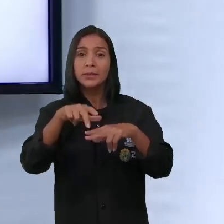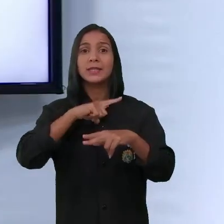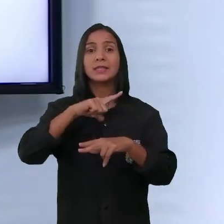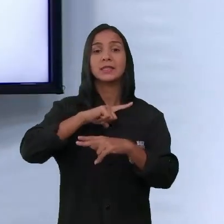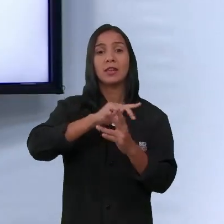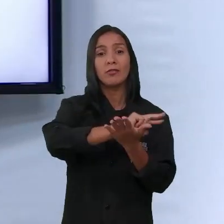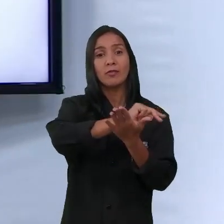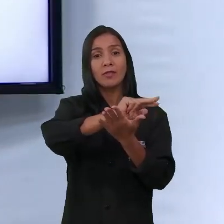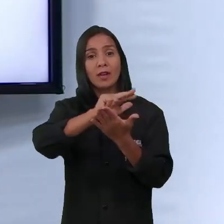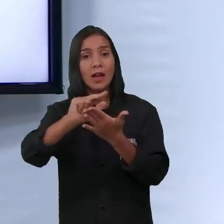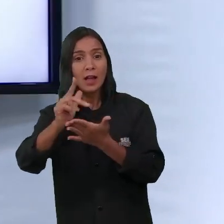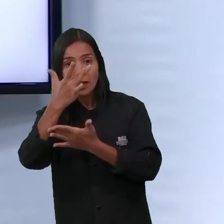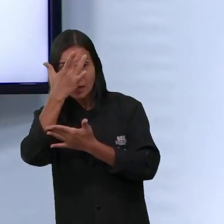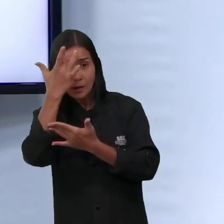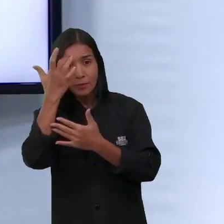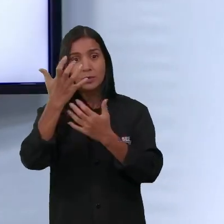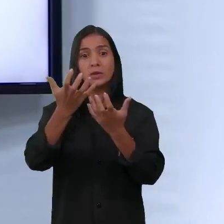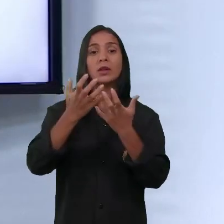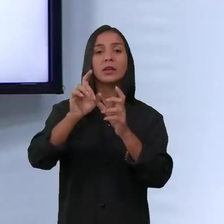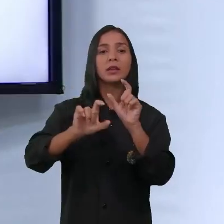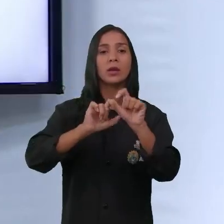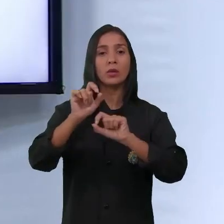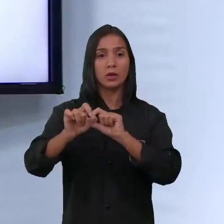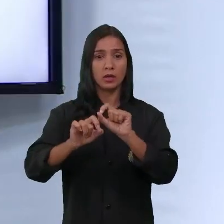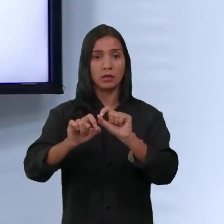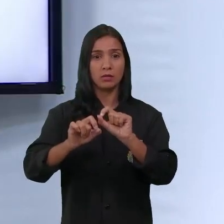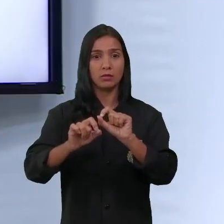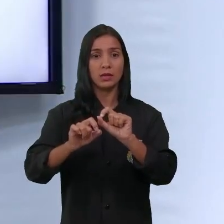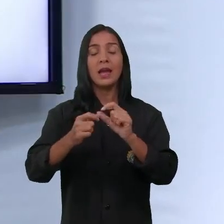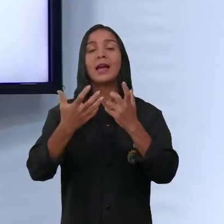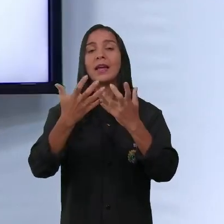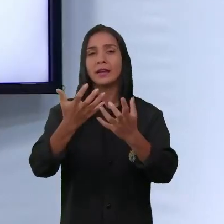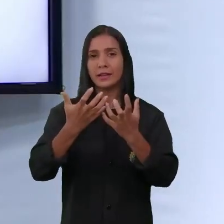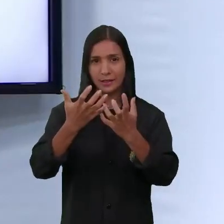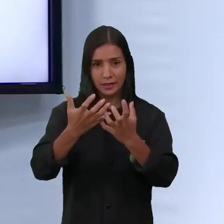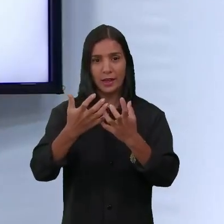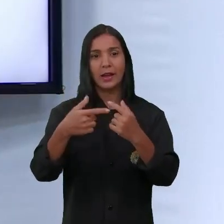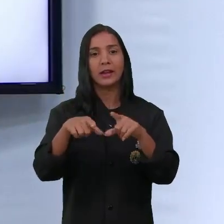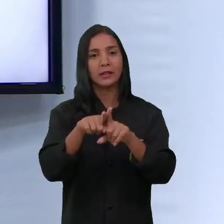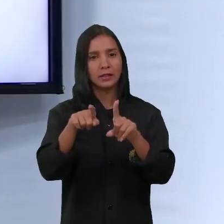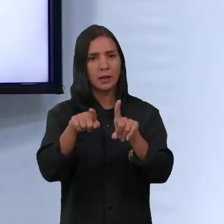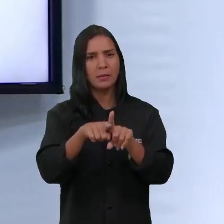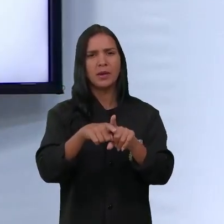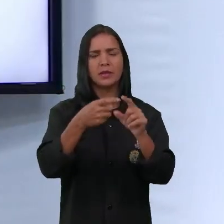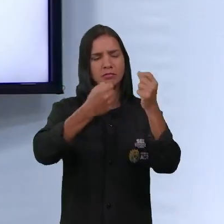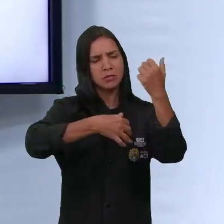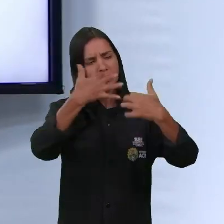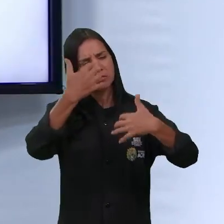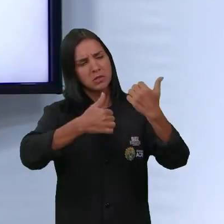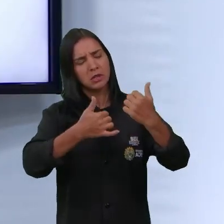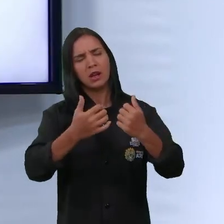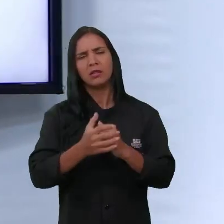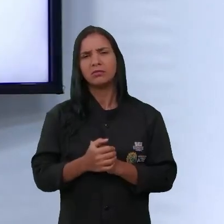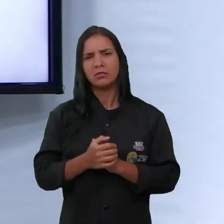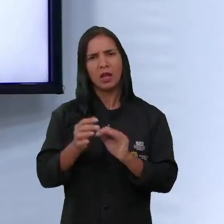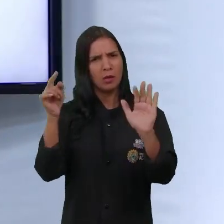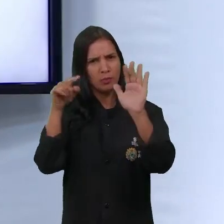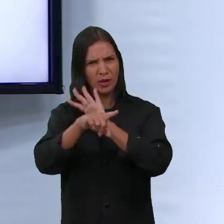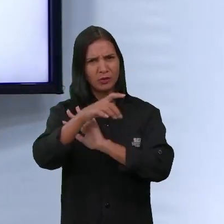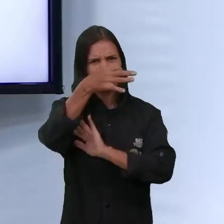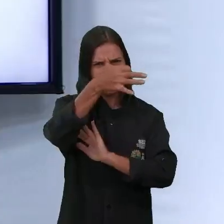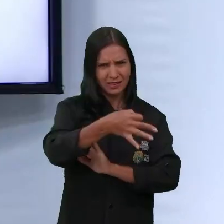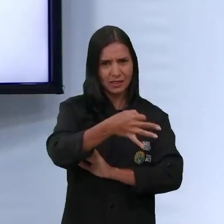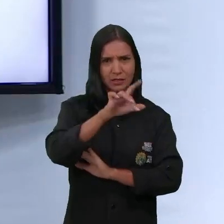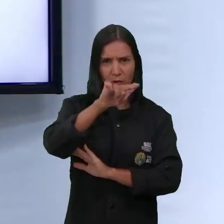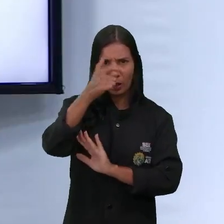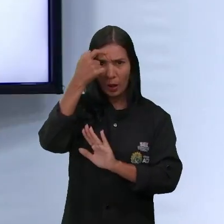elas acabam, digamos assim, apresentando esse tipo de reflexão. É correto? É moralmente